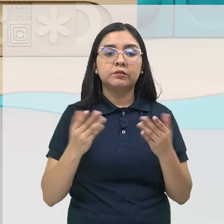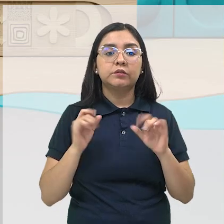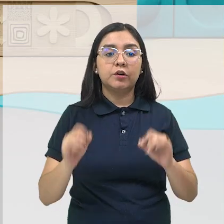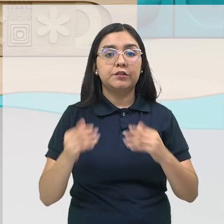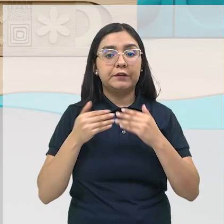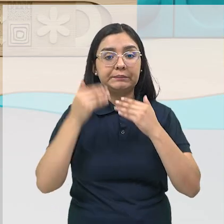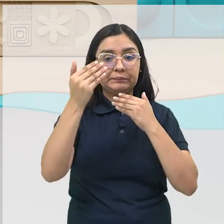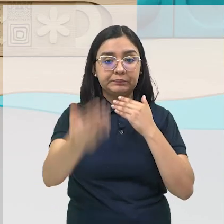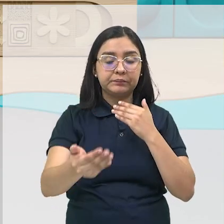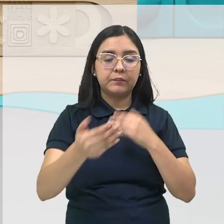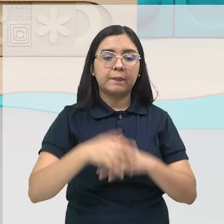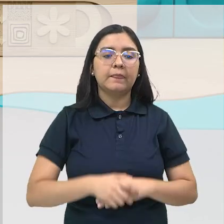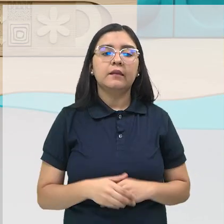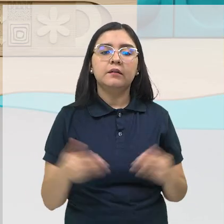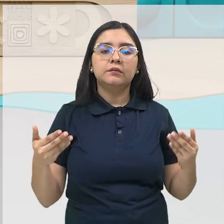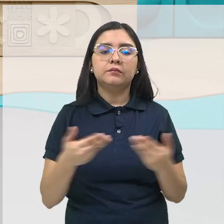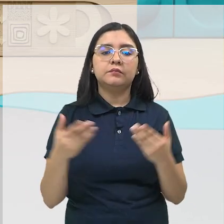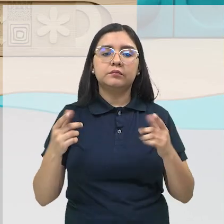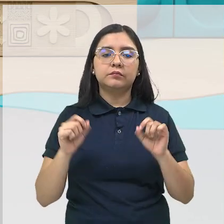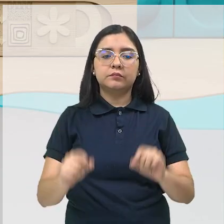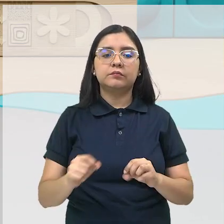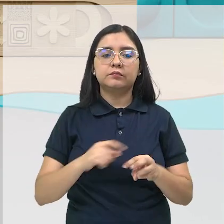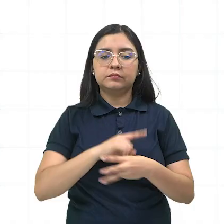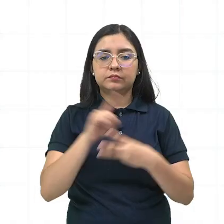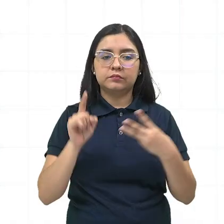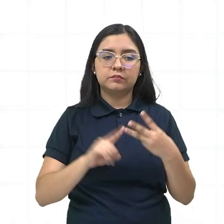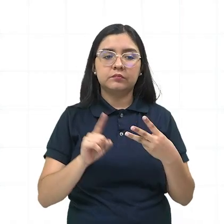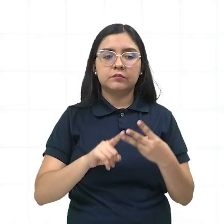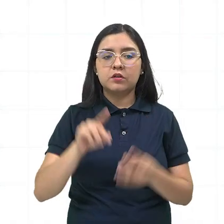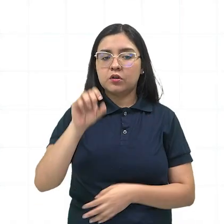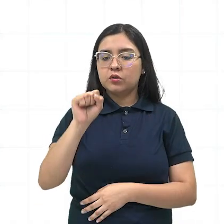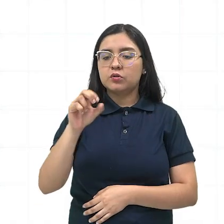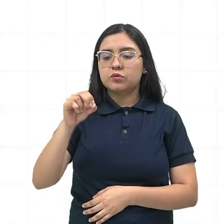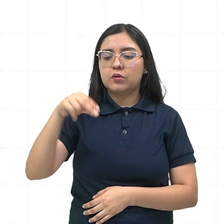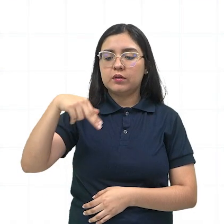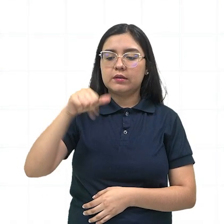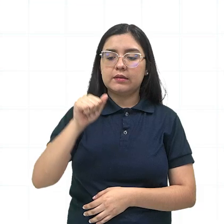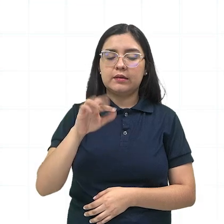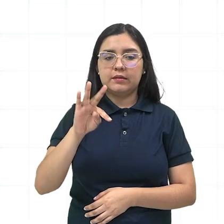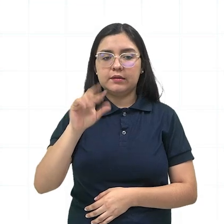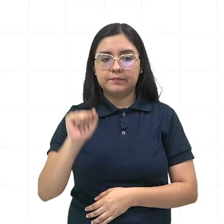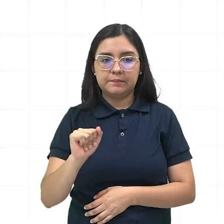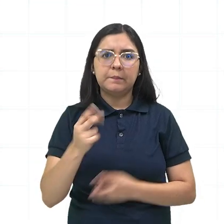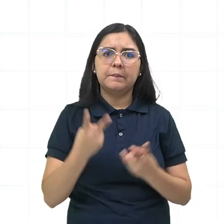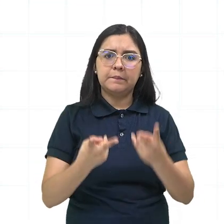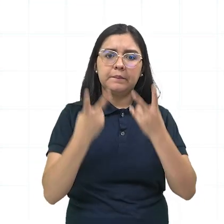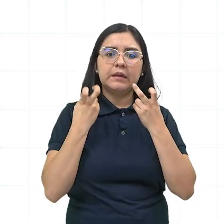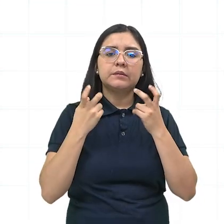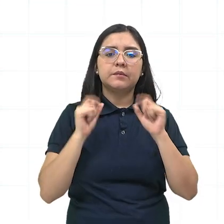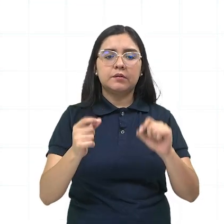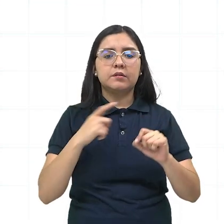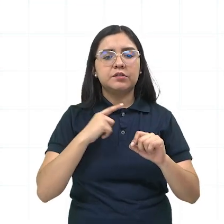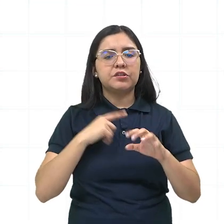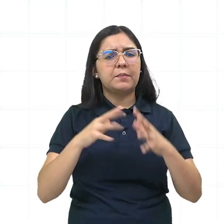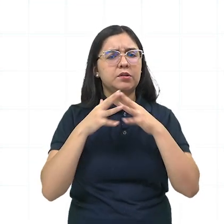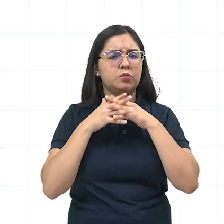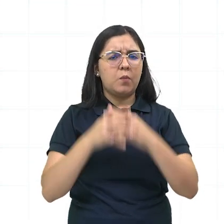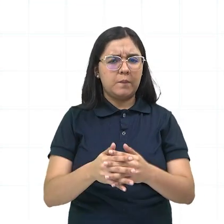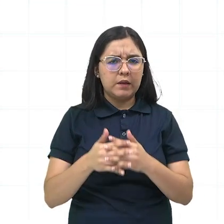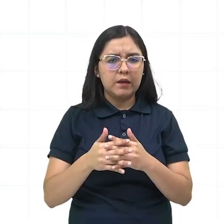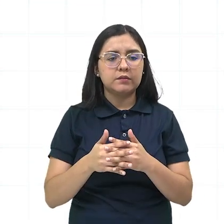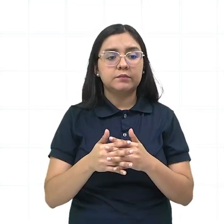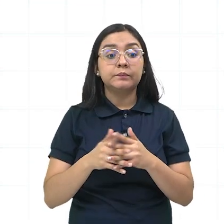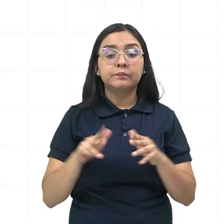vai avançar. Vamos para a forma sonata. Olha só, aqui eu vou perceber que ela já é mais